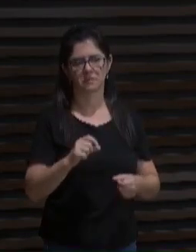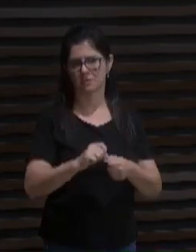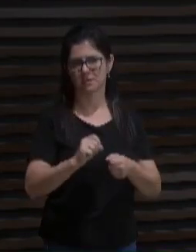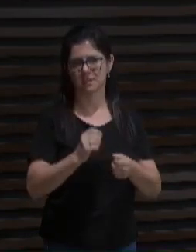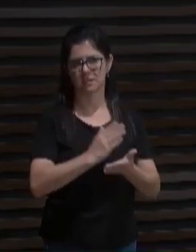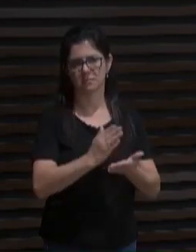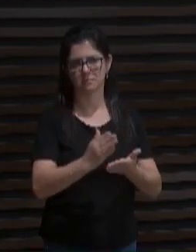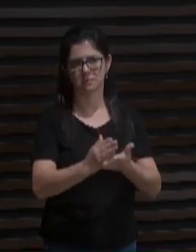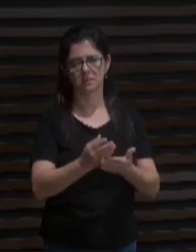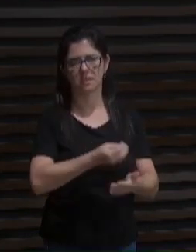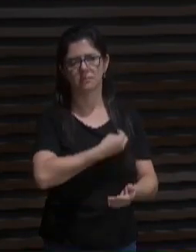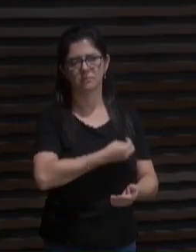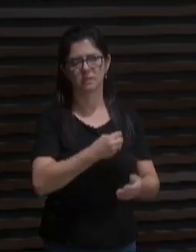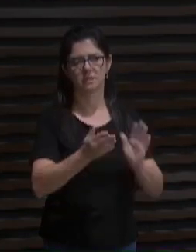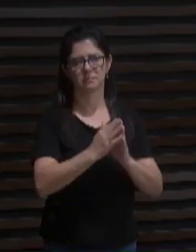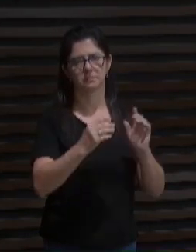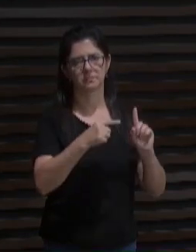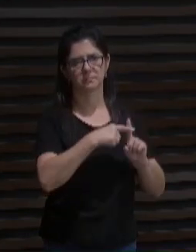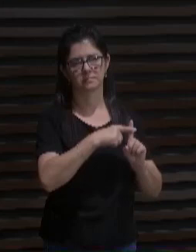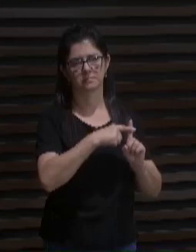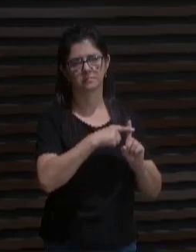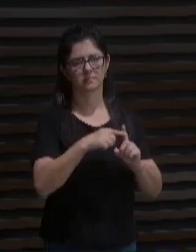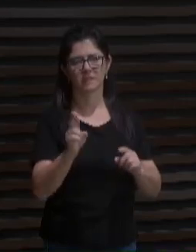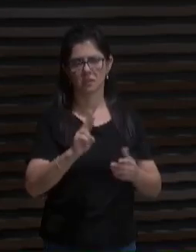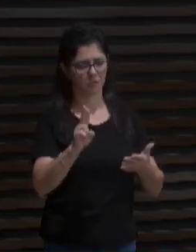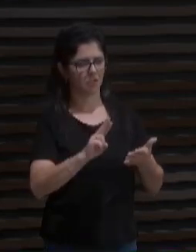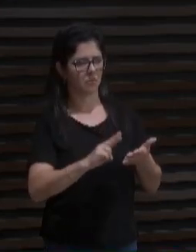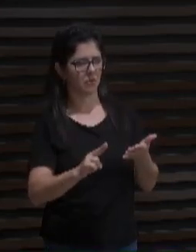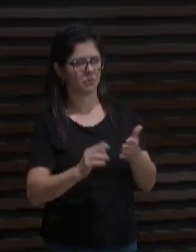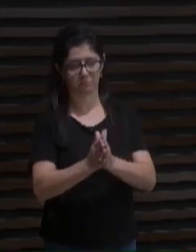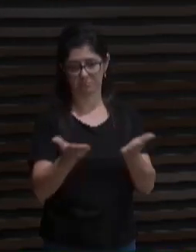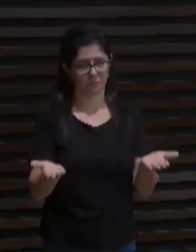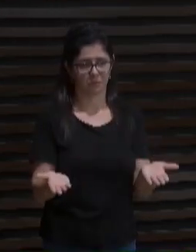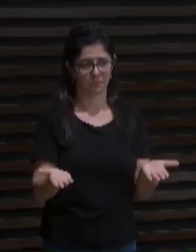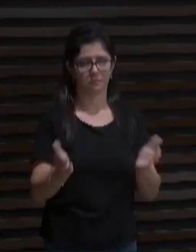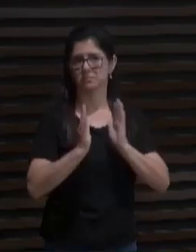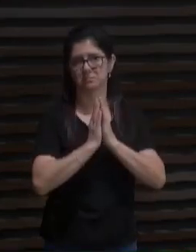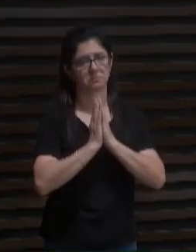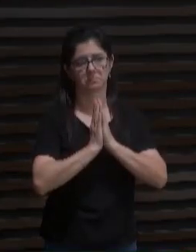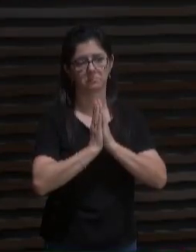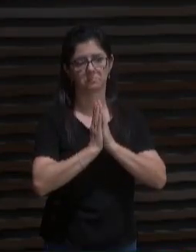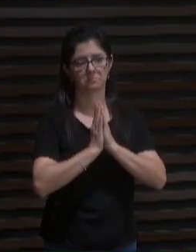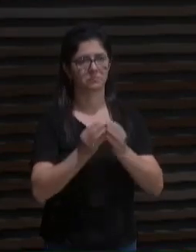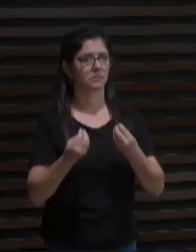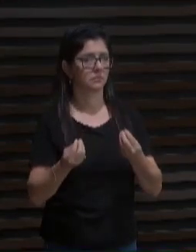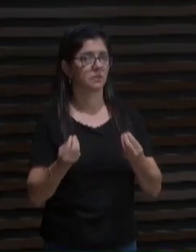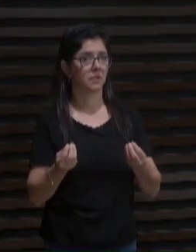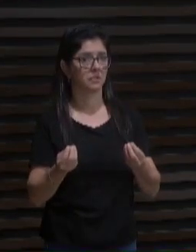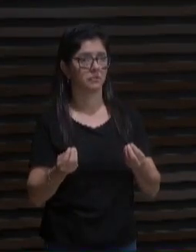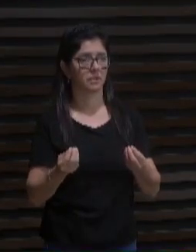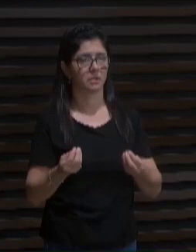santos? Se eu nem leio a Bíblia? Se eu nem oro? Irmãos, nós temos que rever alguns conceitos